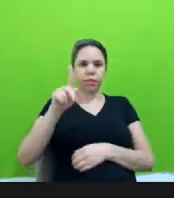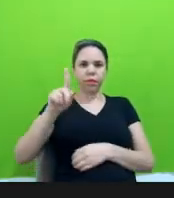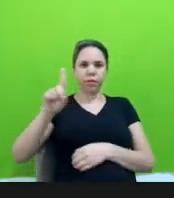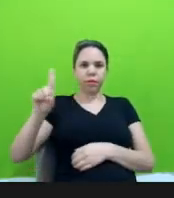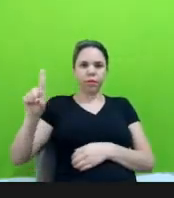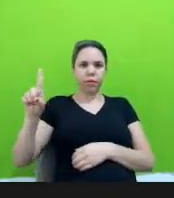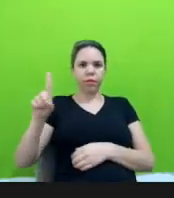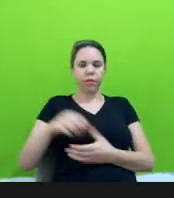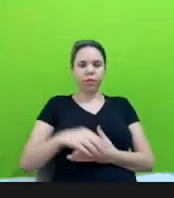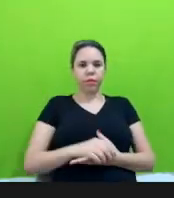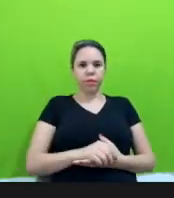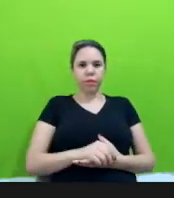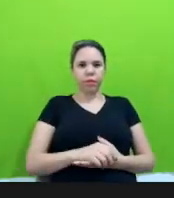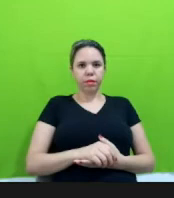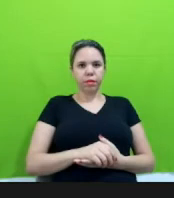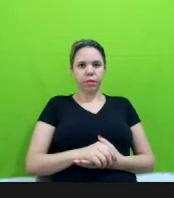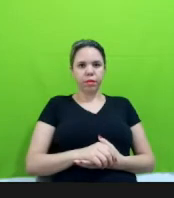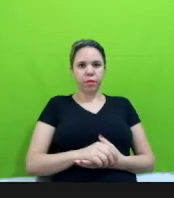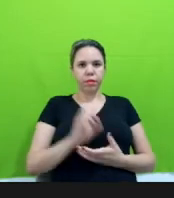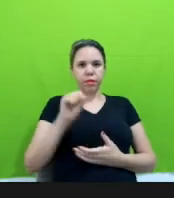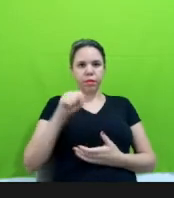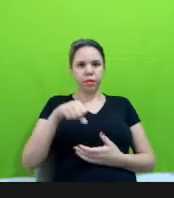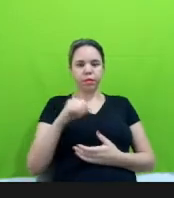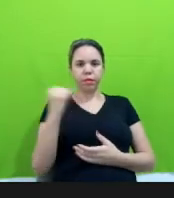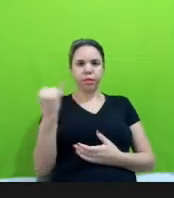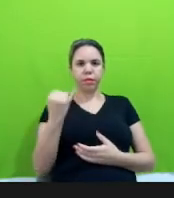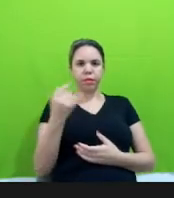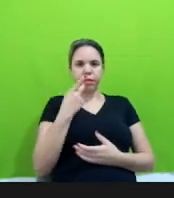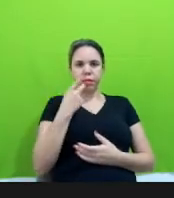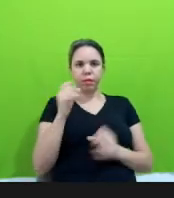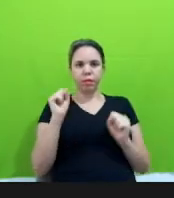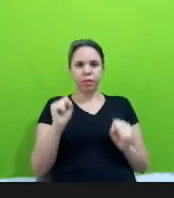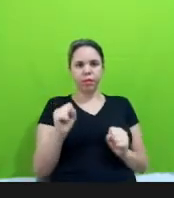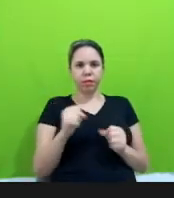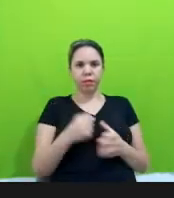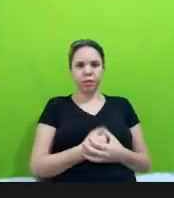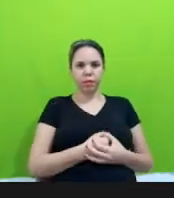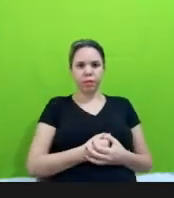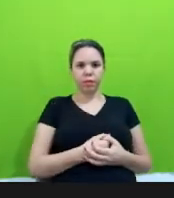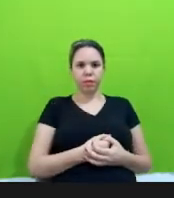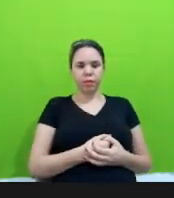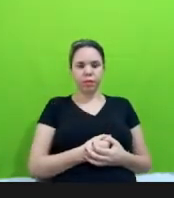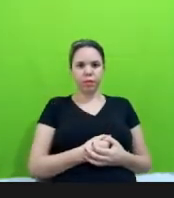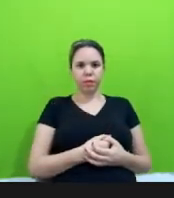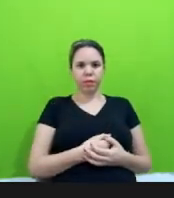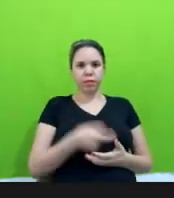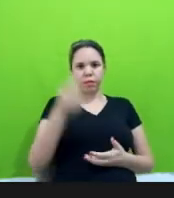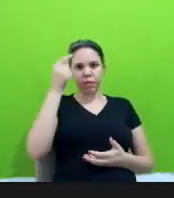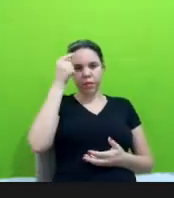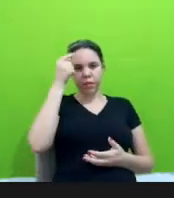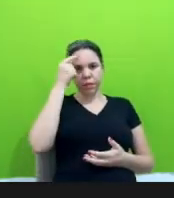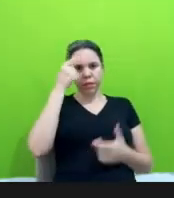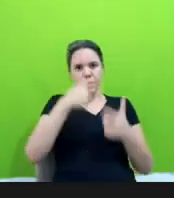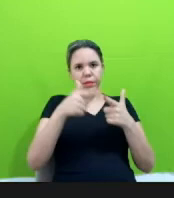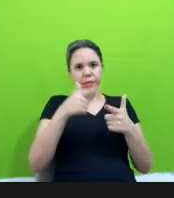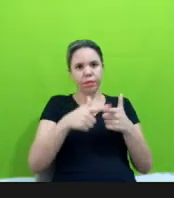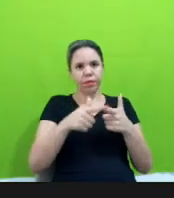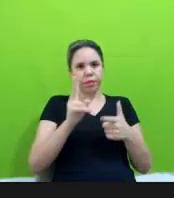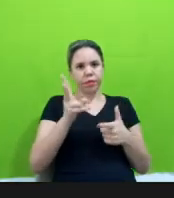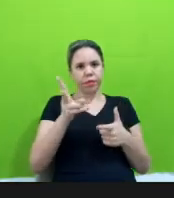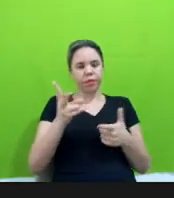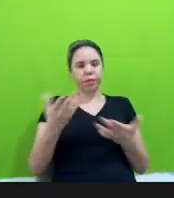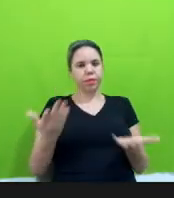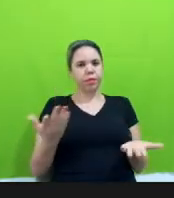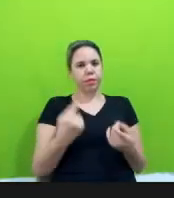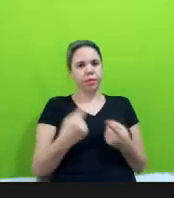né? Mas ainda assim é importante que a gente possa está ciente de que esse problema segue existindo, porque a